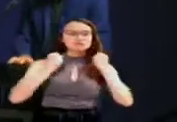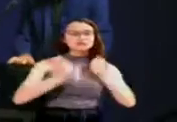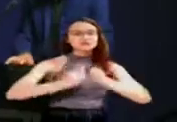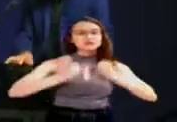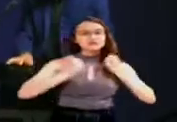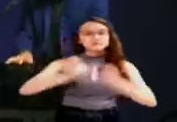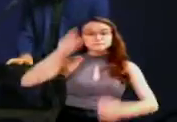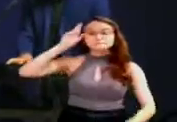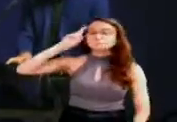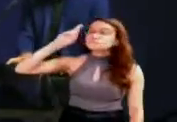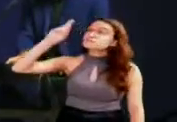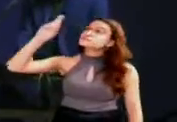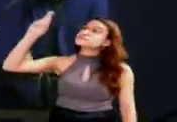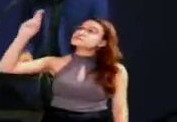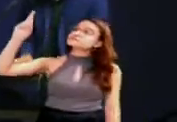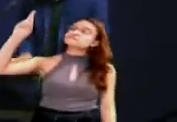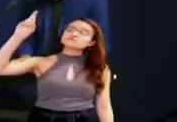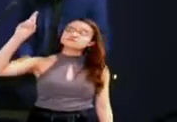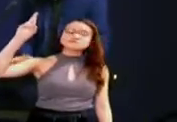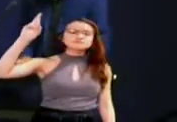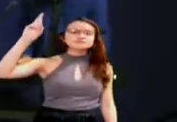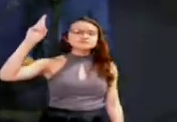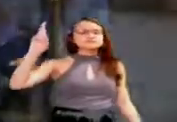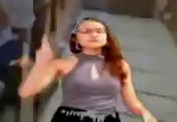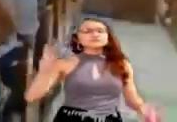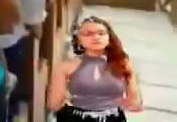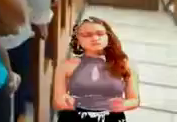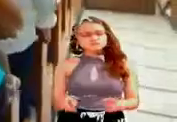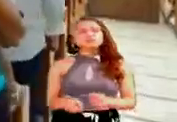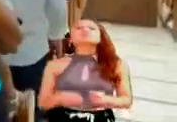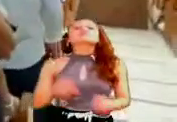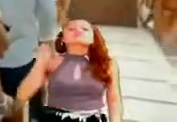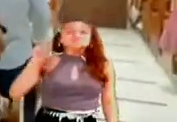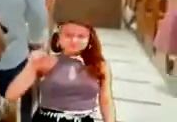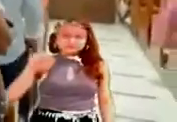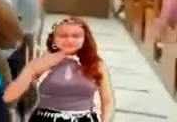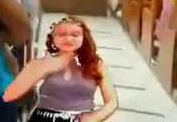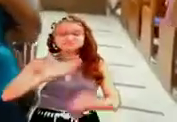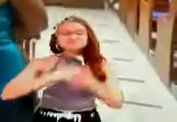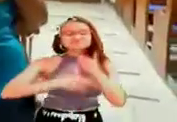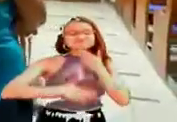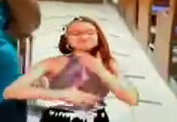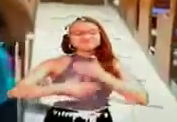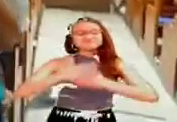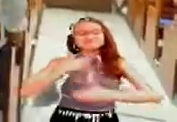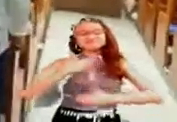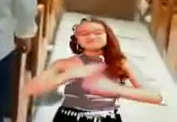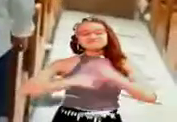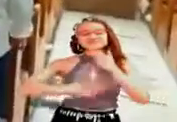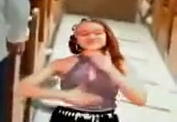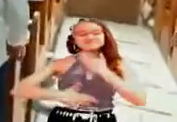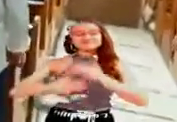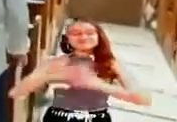Senhor. Sossegar, se sossegar. chegar.